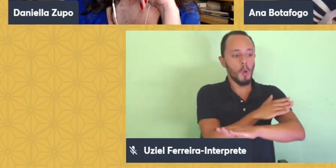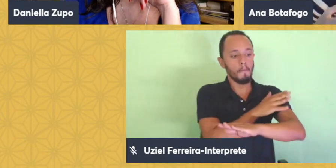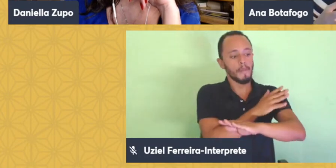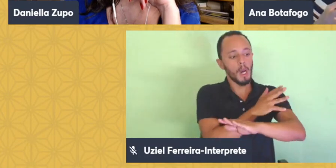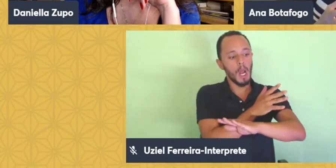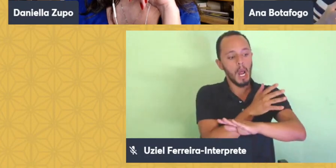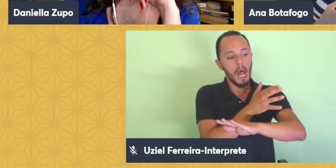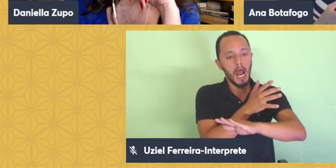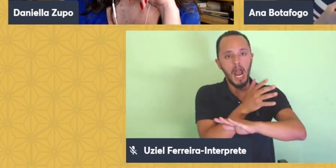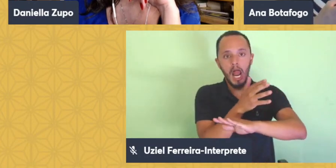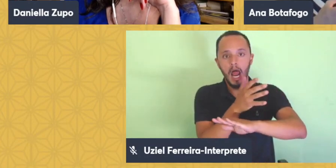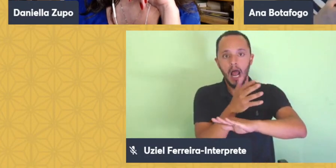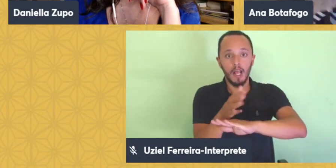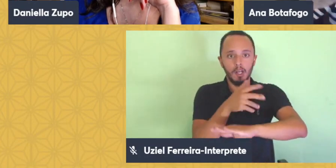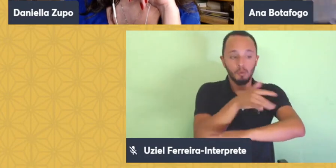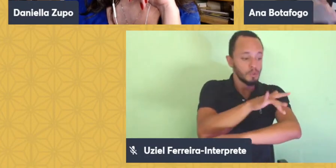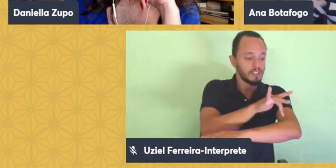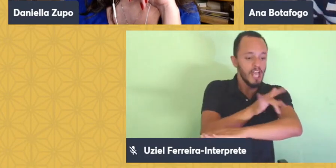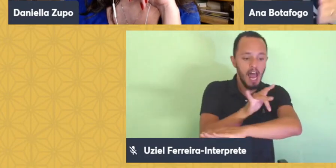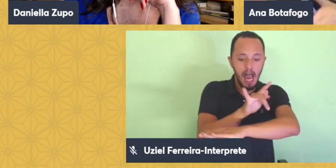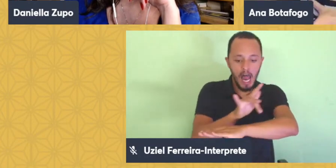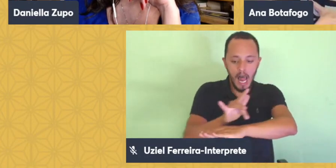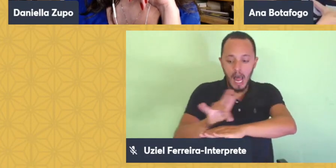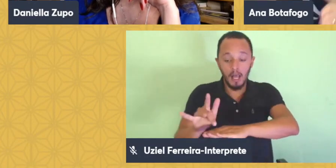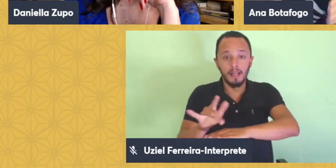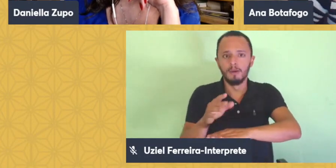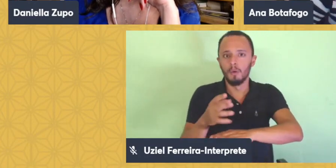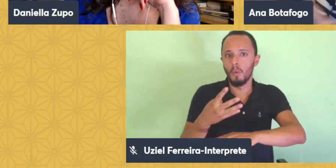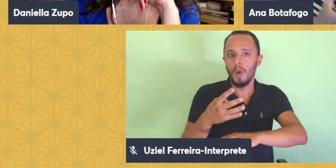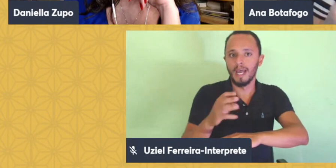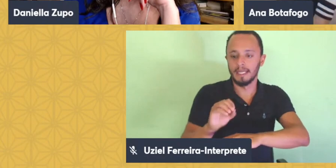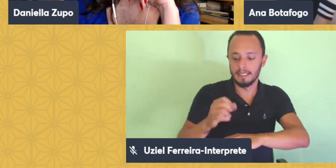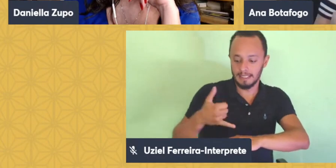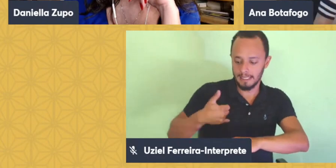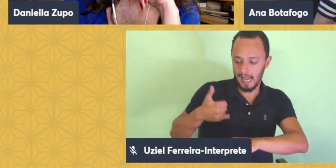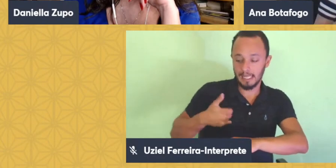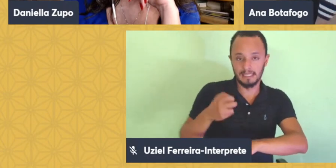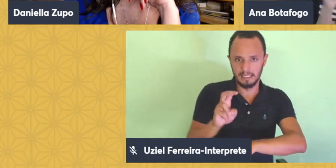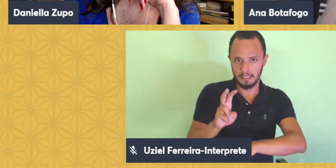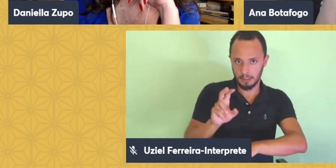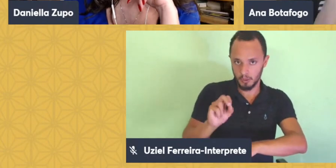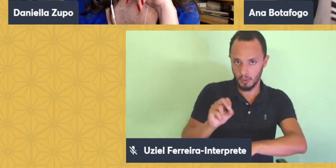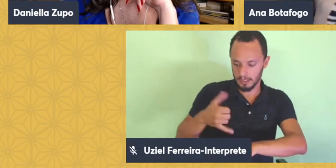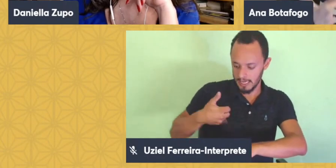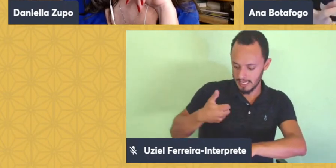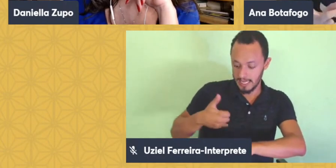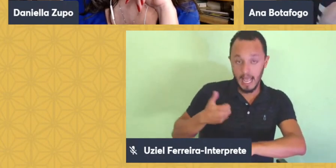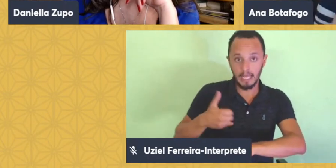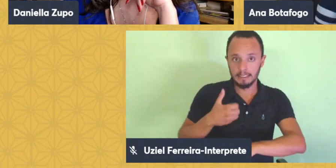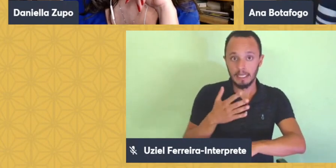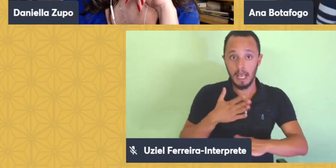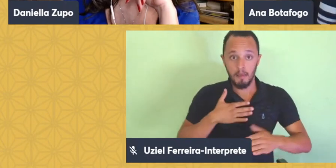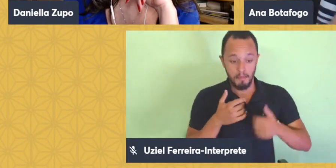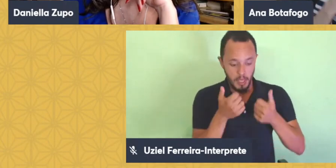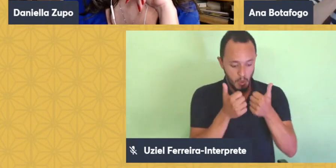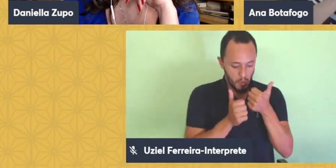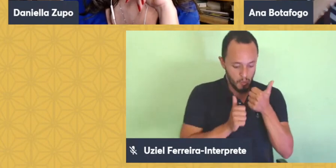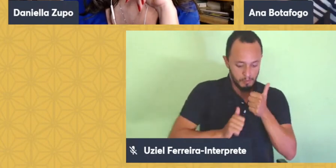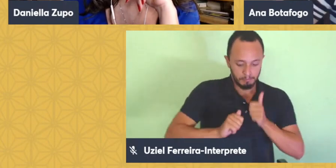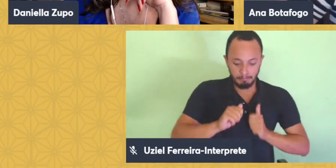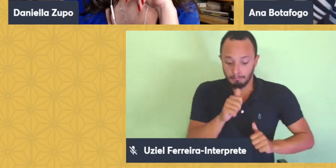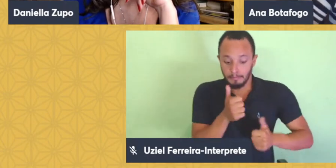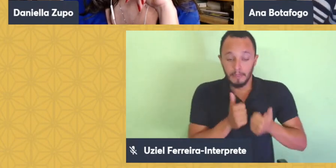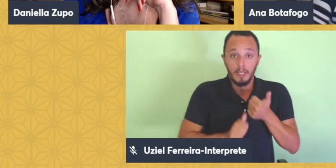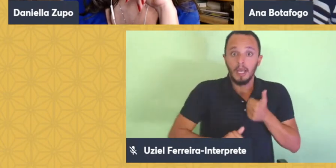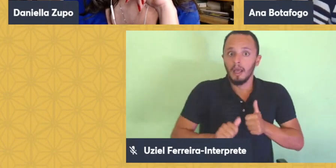claro que é eu com 40 50 anos certamente o vigor muscular eu sempre